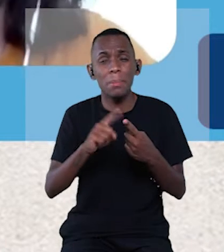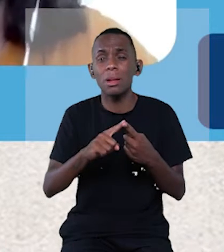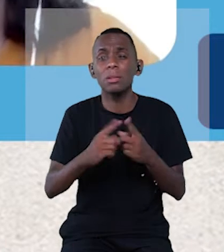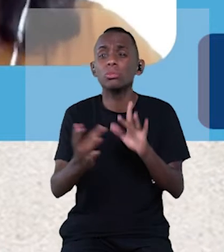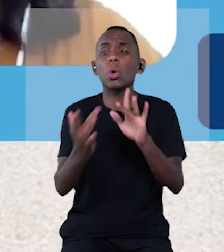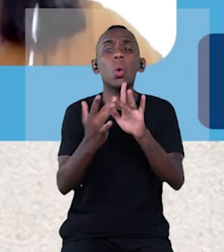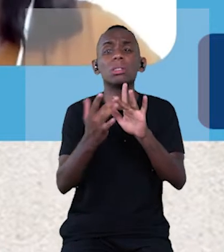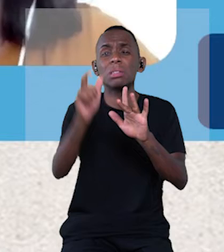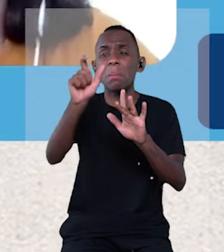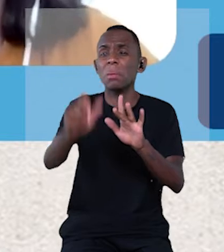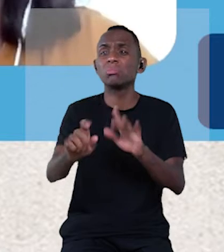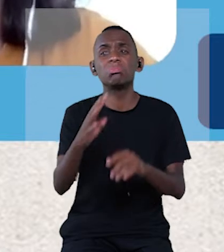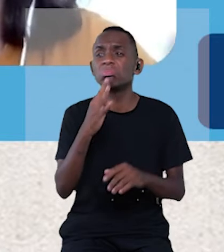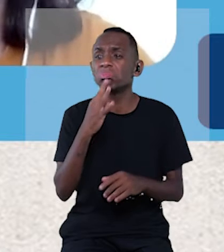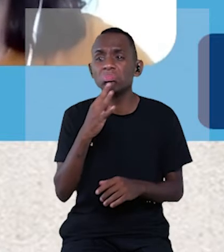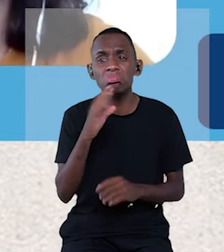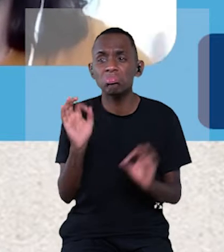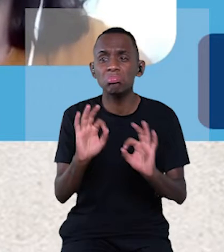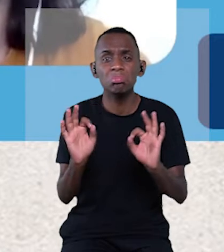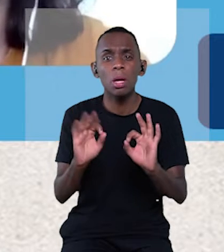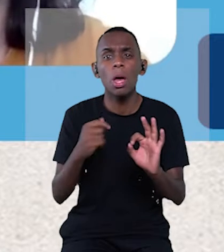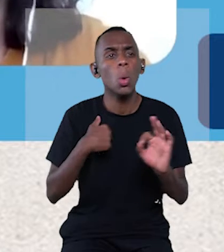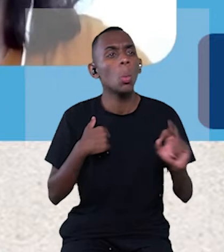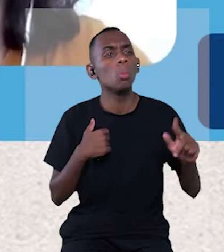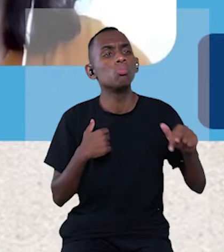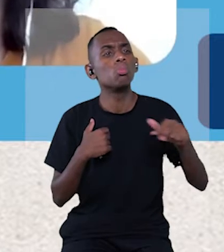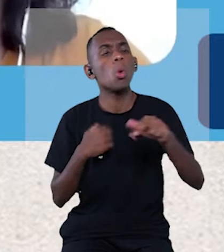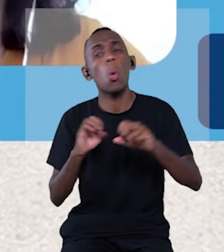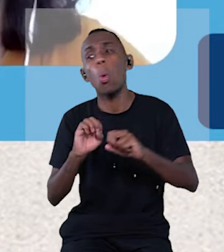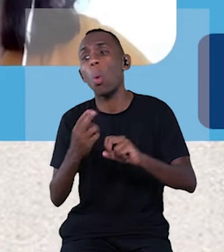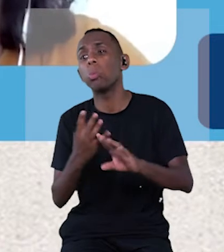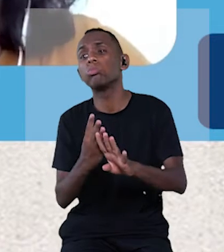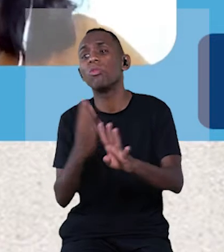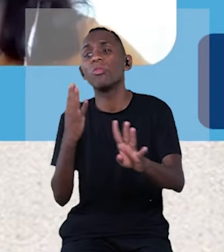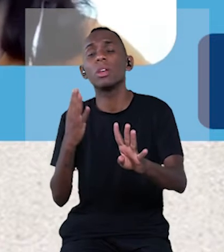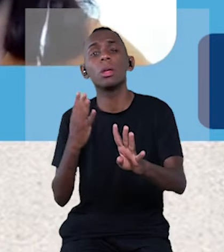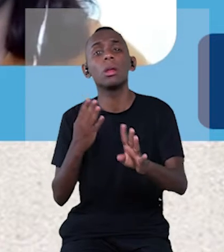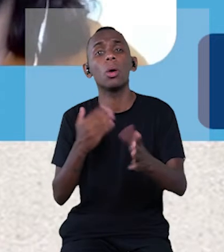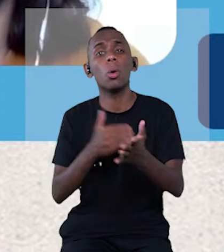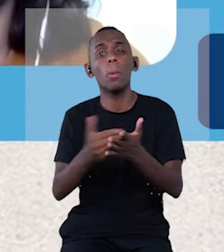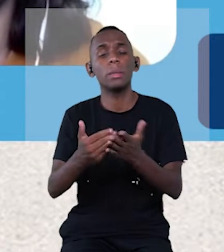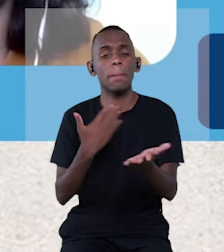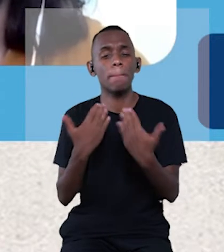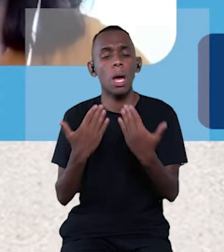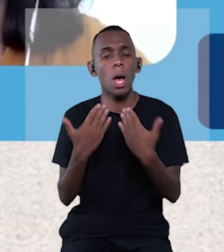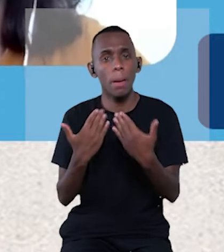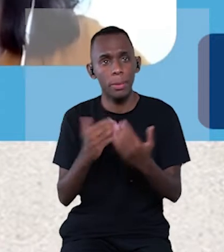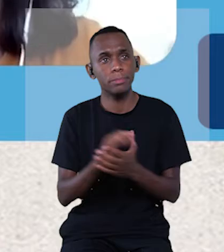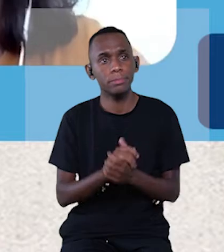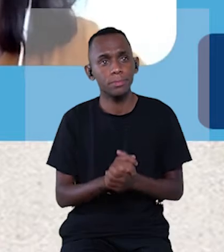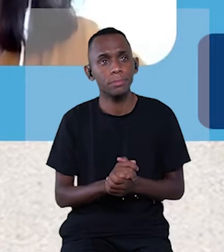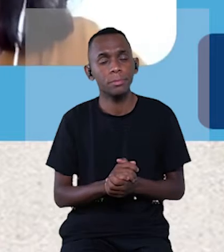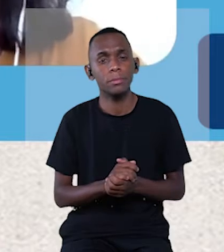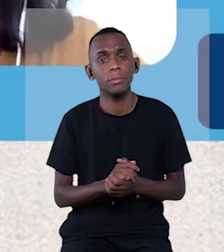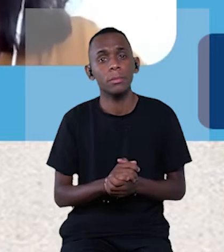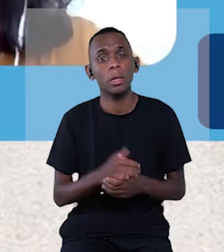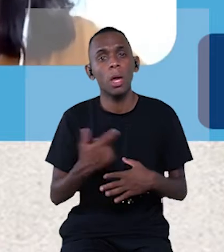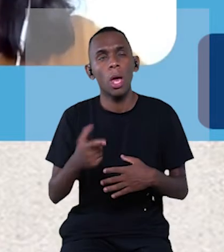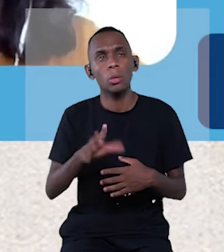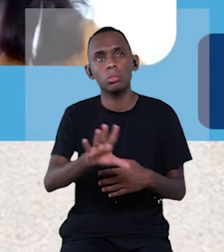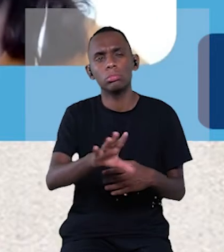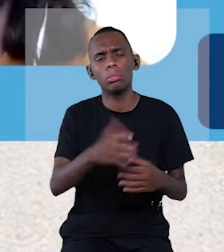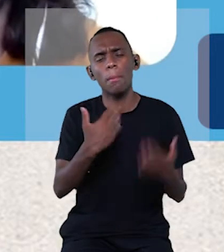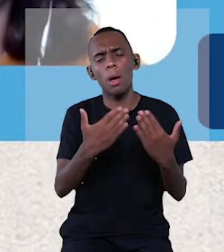pessoas desconhecidas na rua. Então, estou andando, eu estou parado numa fila e alguém começa a conversar comigo. Aí eu fico com